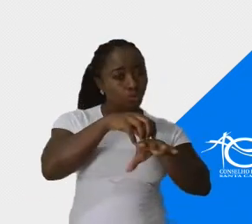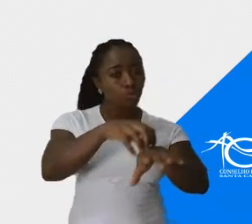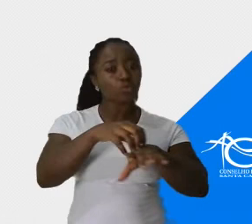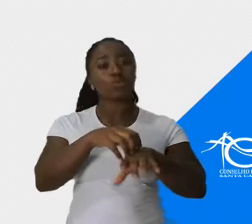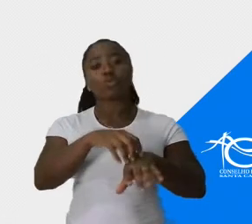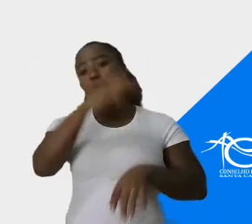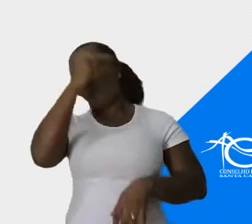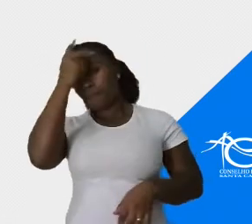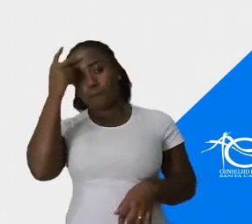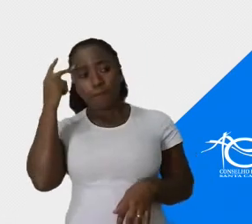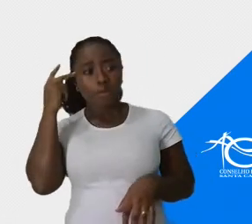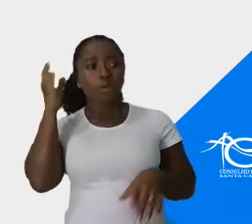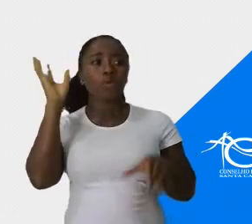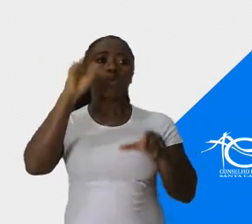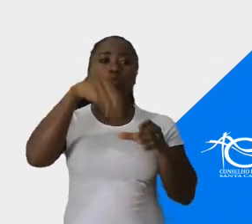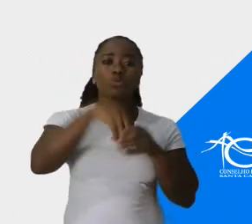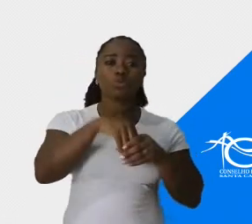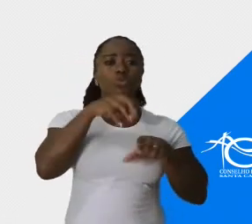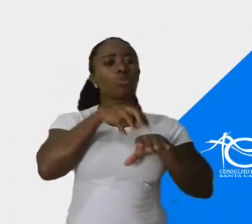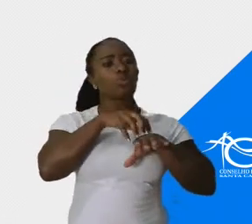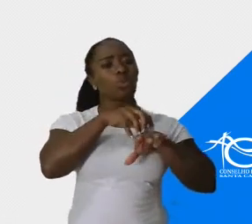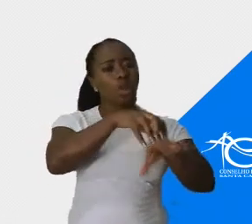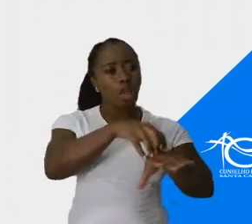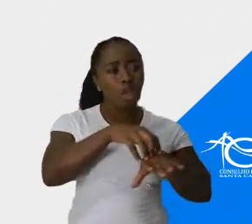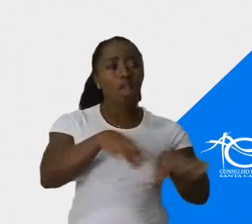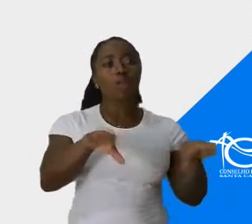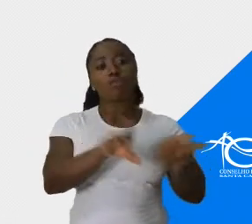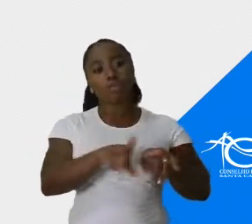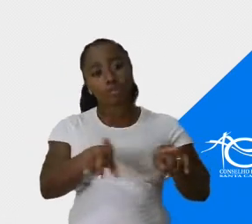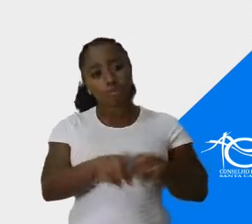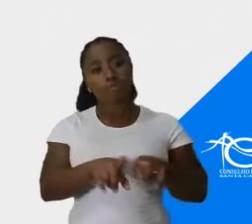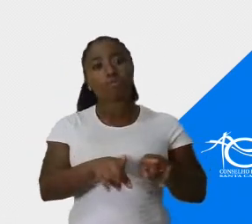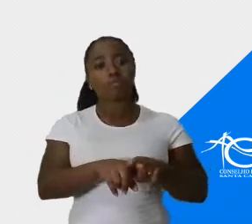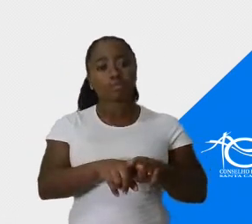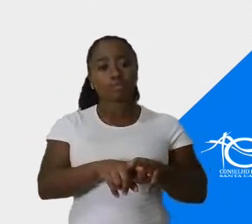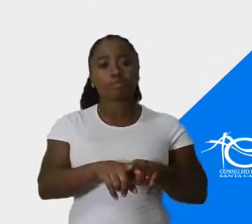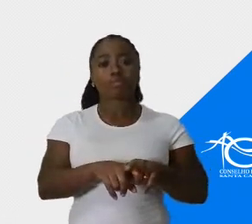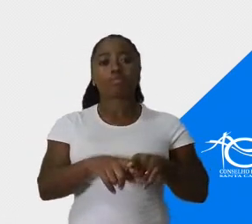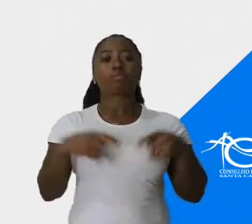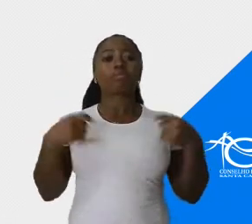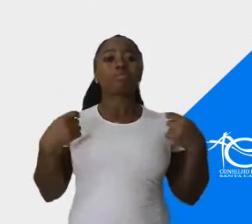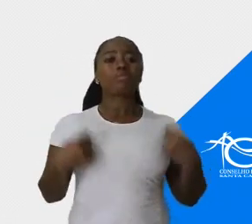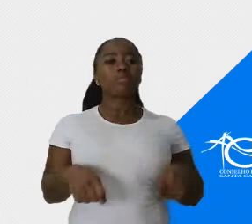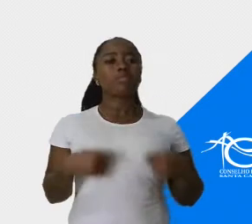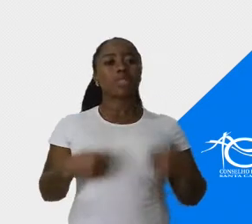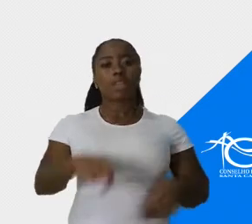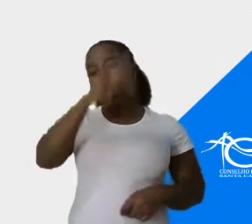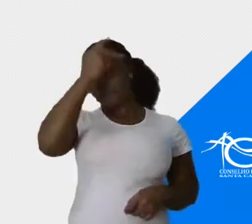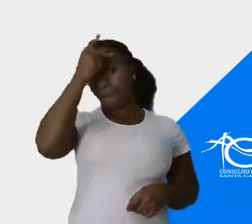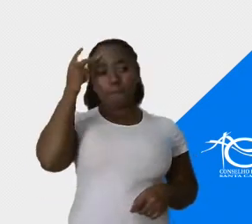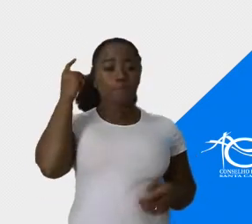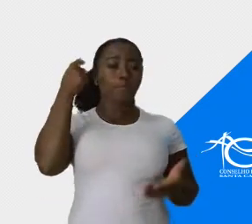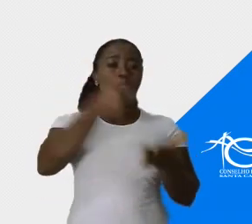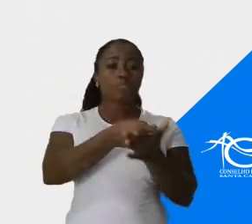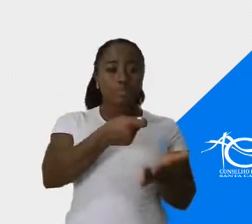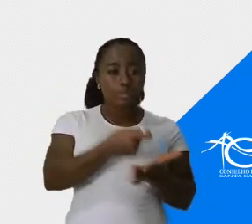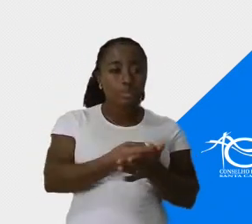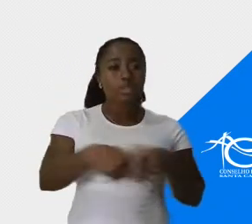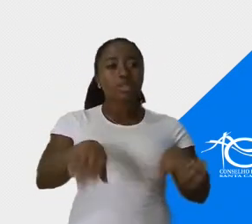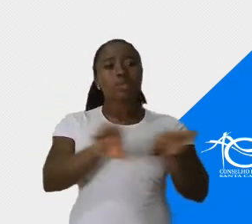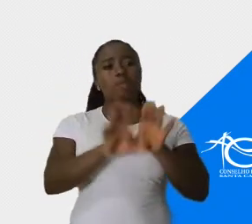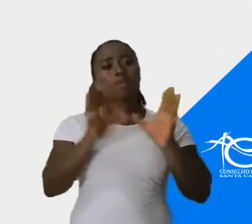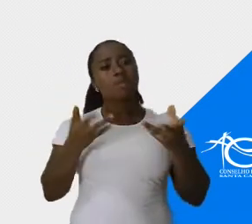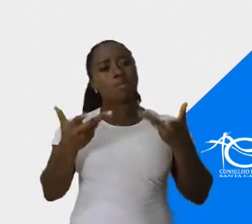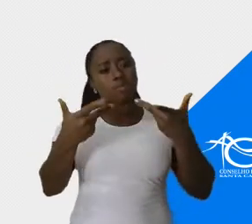ambiente complexo, cheio de eventos críticos, exige das pessoas necessariamente algumas habilidades psicomotoras para tomar